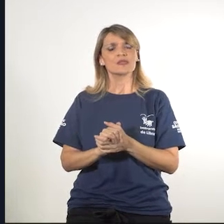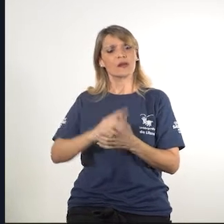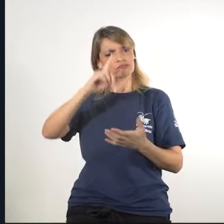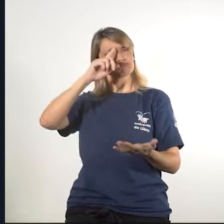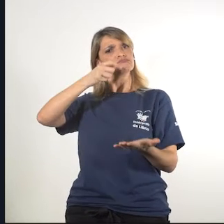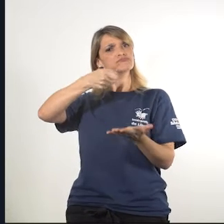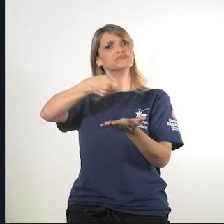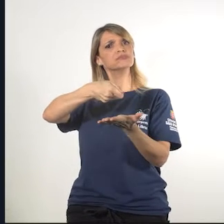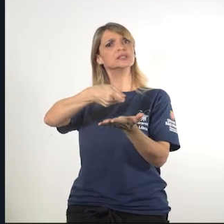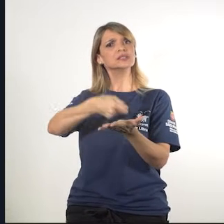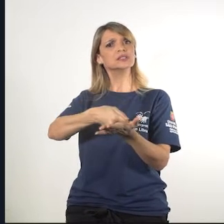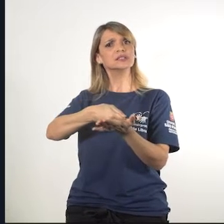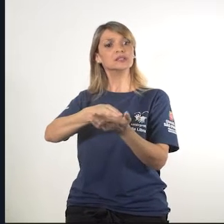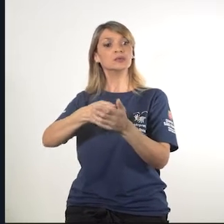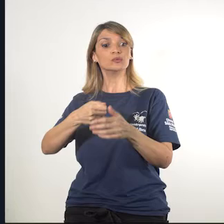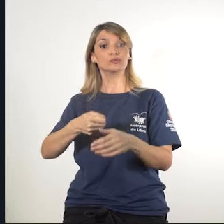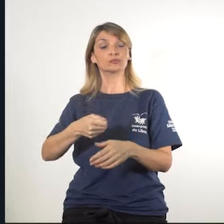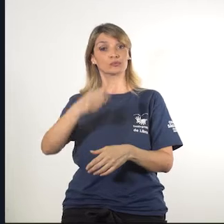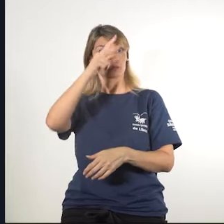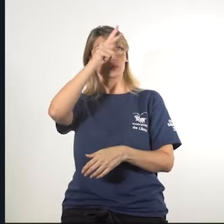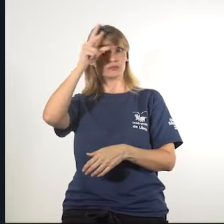de antecipação de feriados.